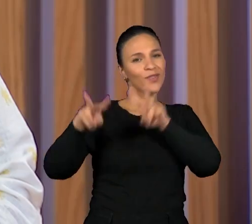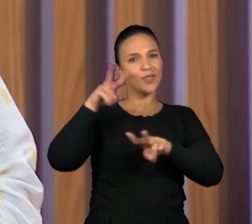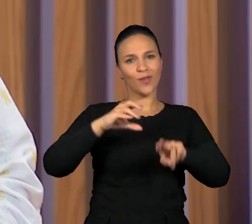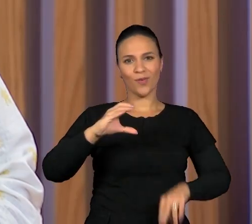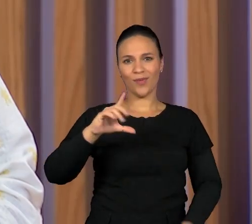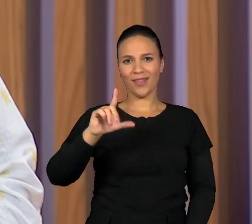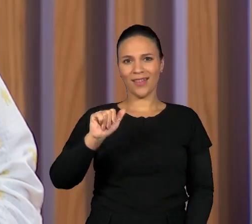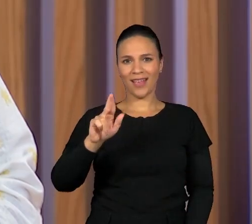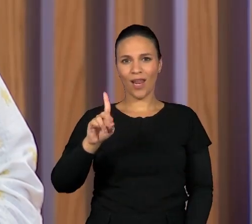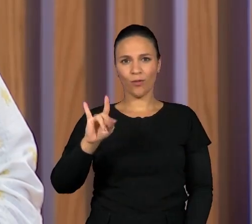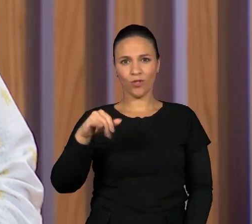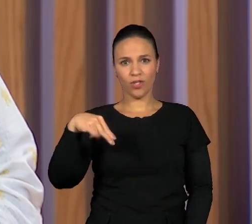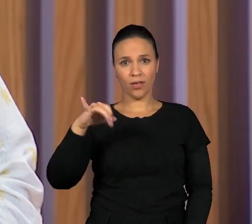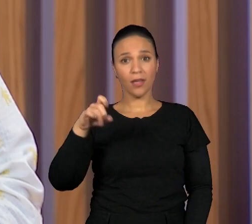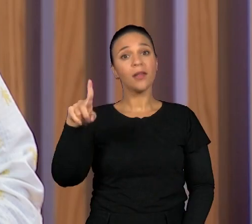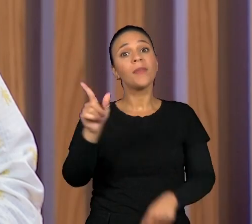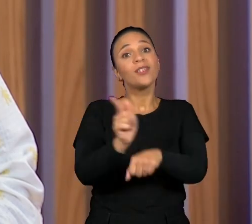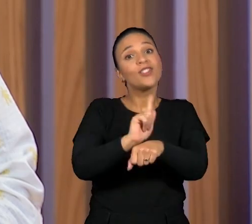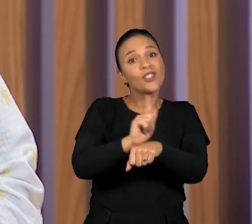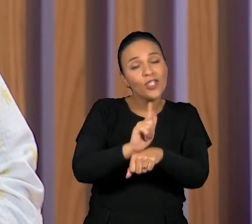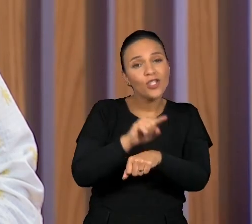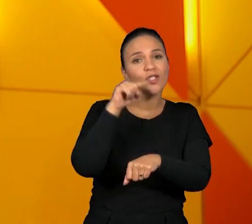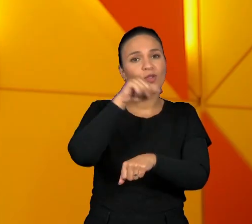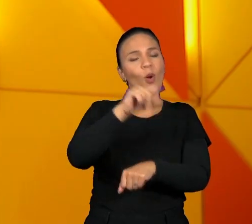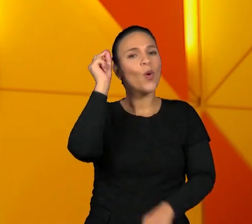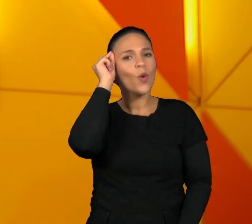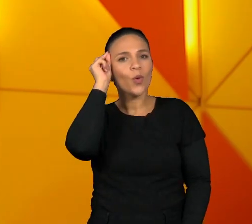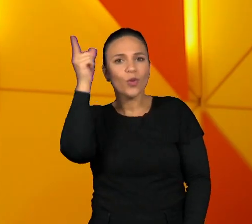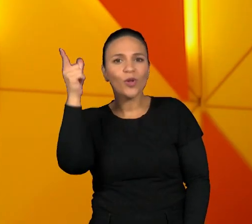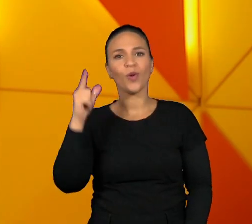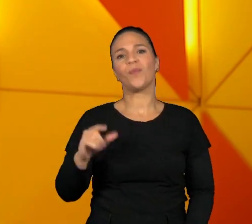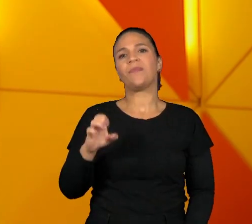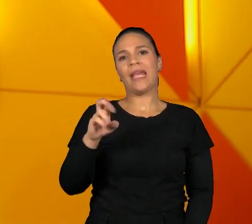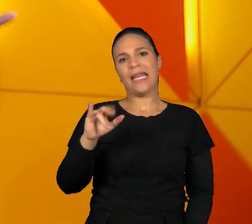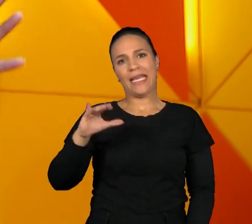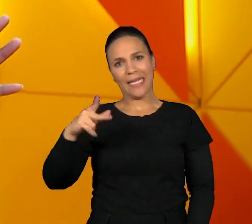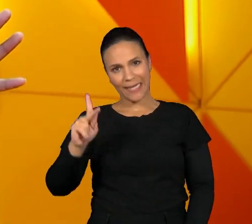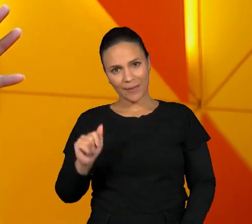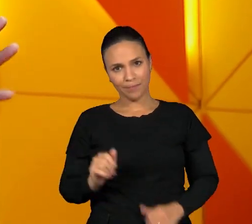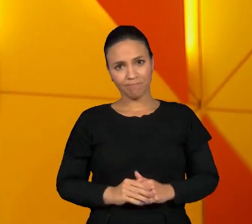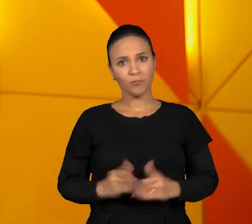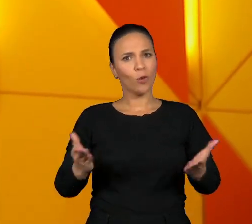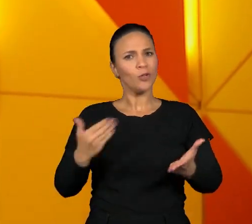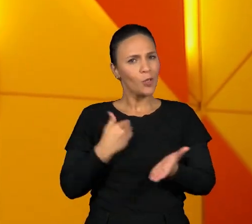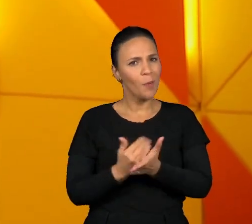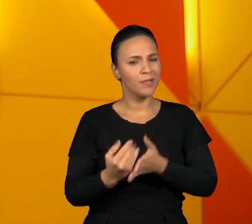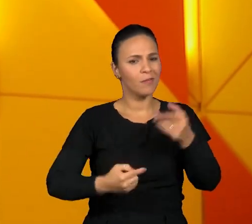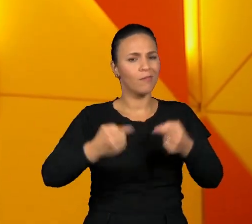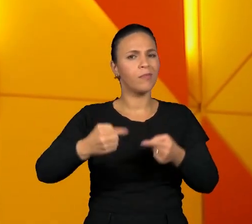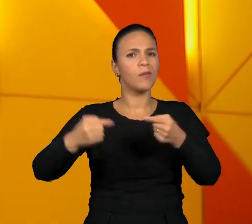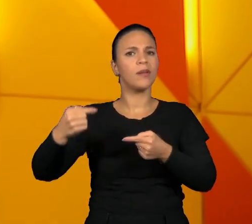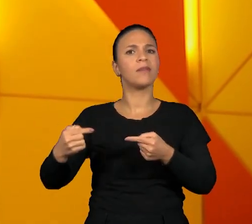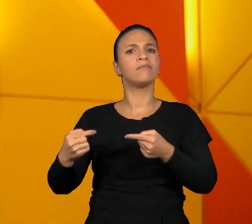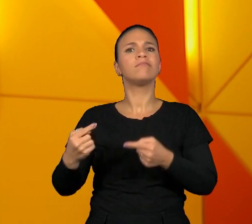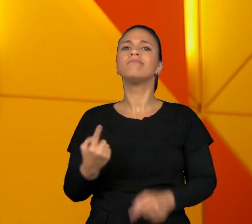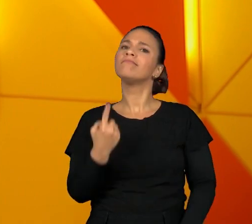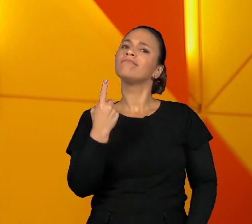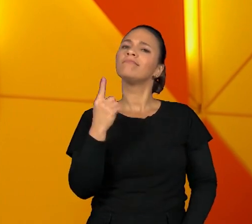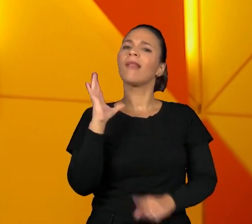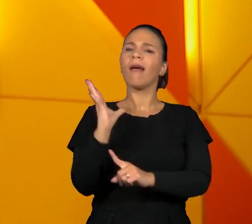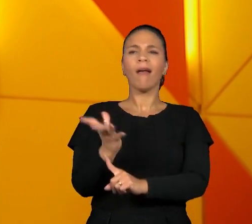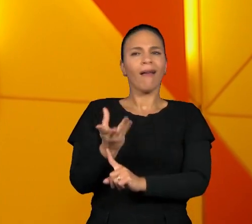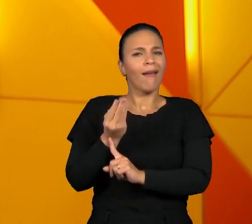gestora de ação cultural Érica Mourão Trindade. E nós já vamos começar criando polêmica sobre uma das manifestações